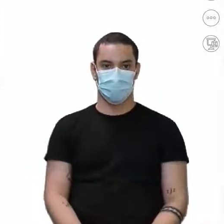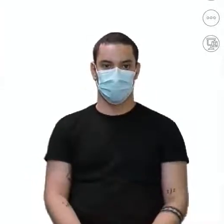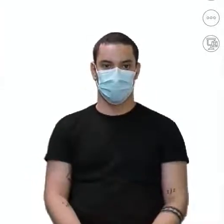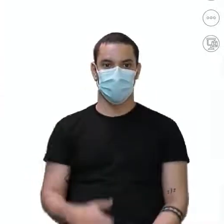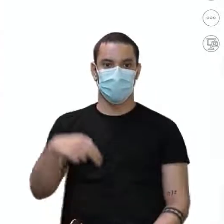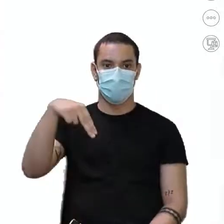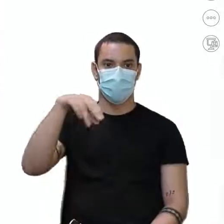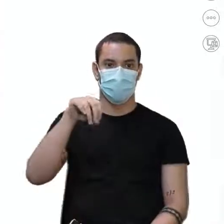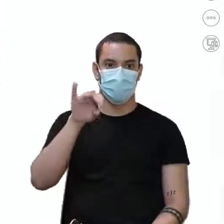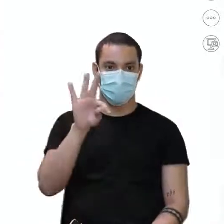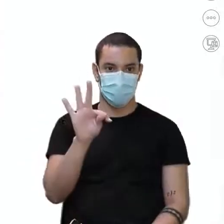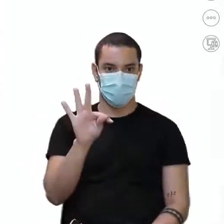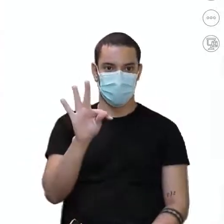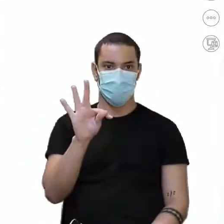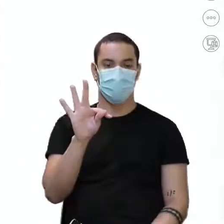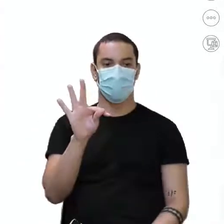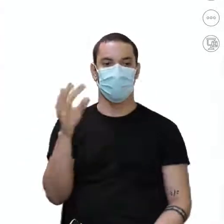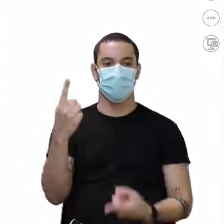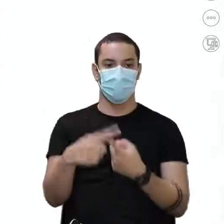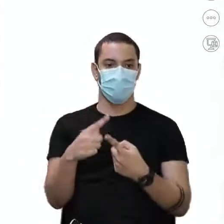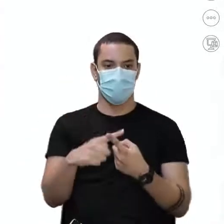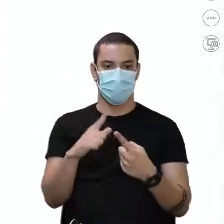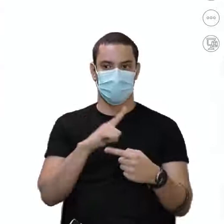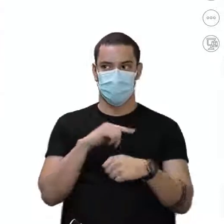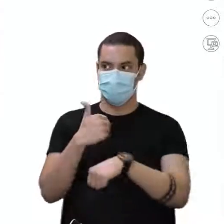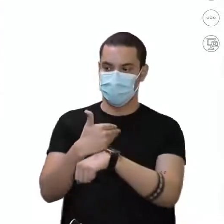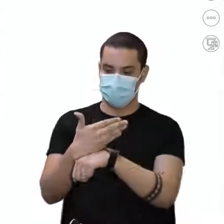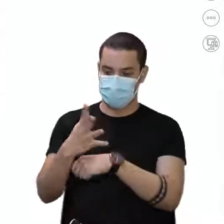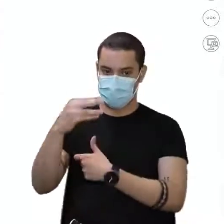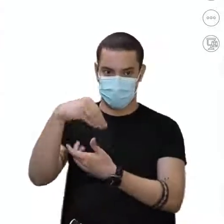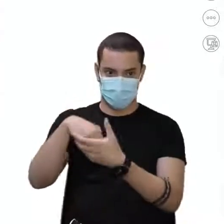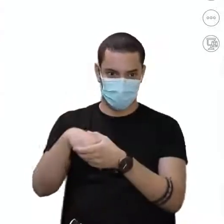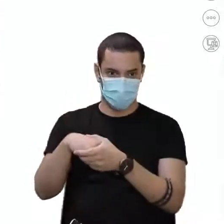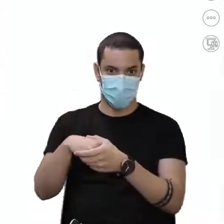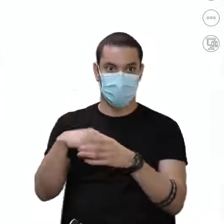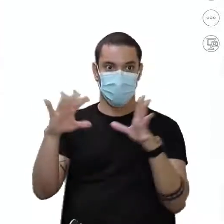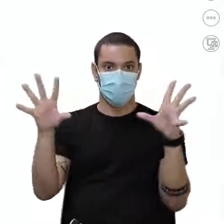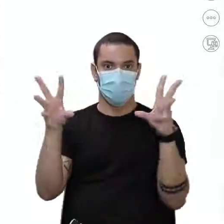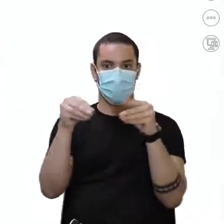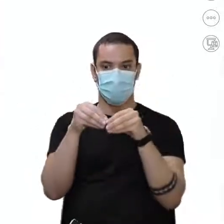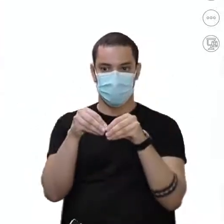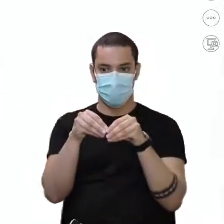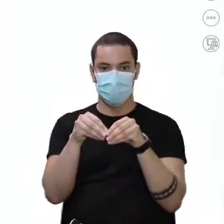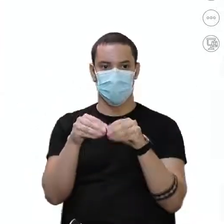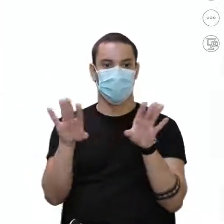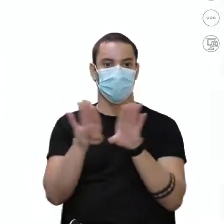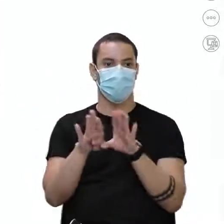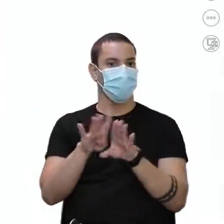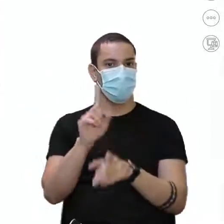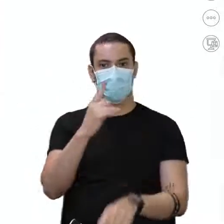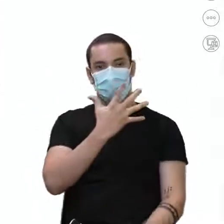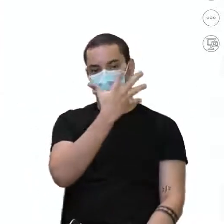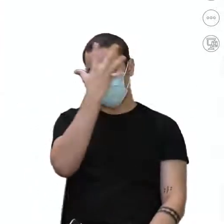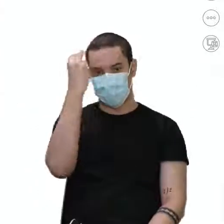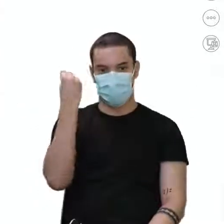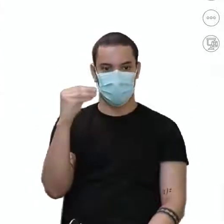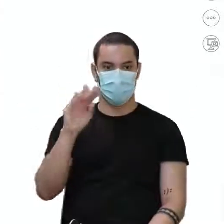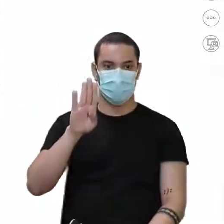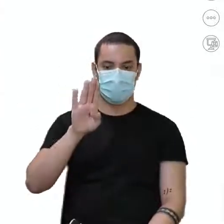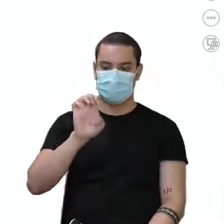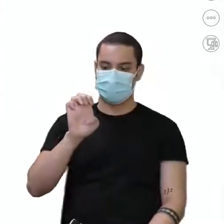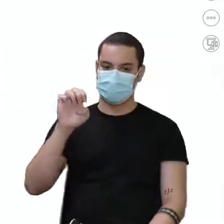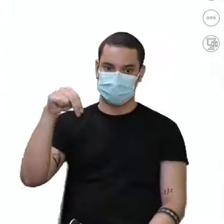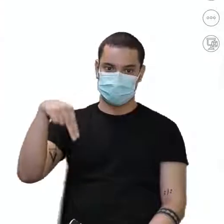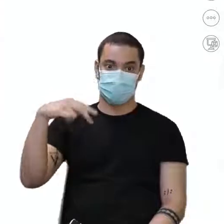aqui. Você ainda ia colocar o have, então ele vem com o meu have aqui, que no caso ele está contraído. Você não esqueceu de colocar o been aqui,